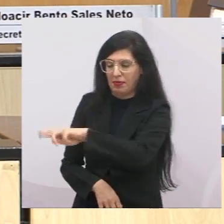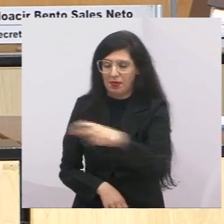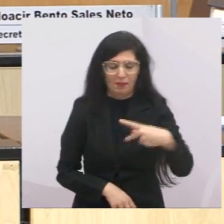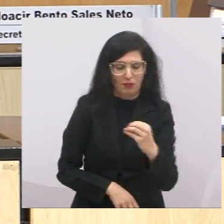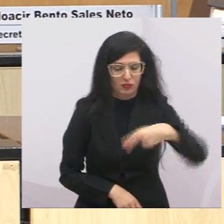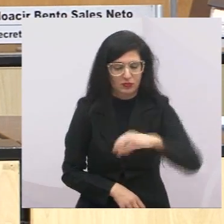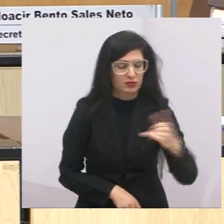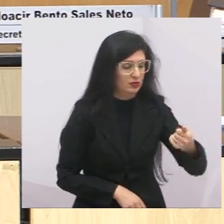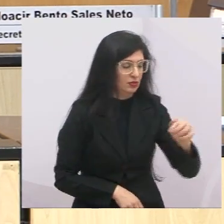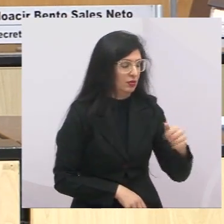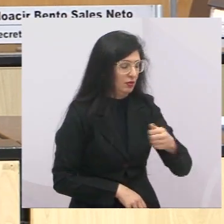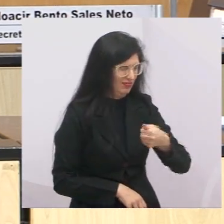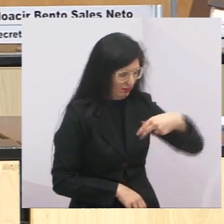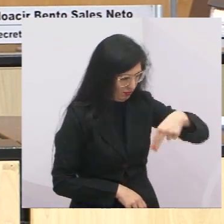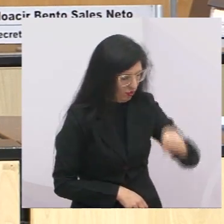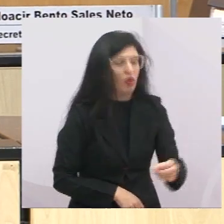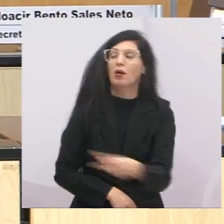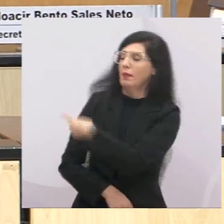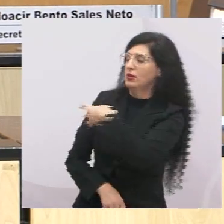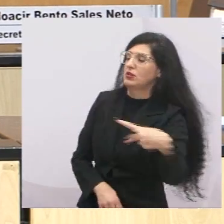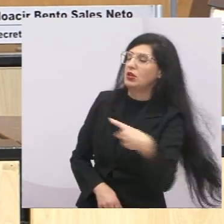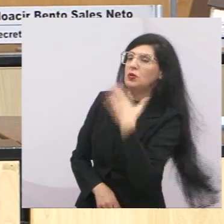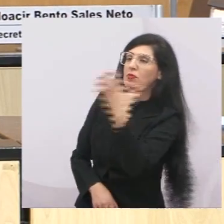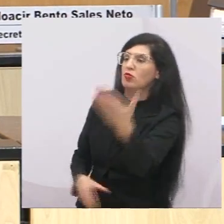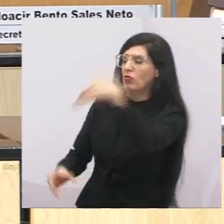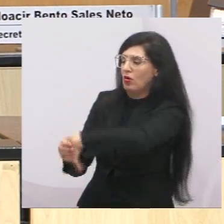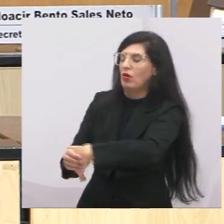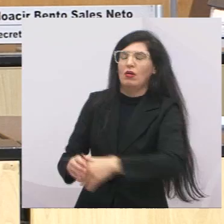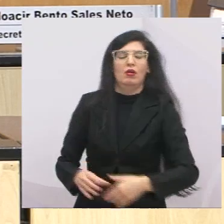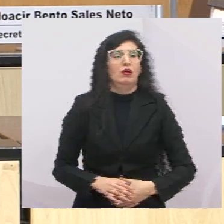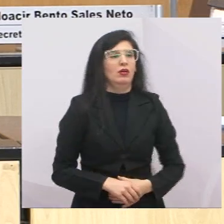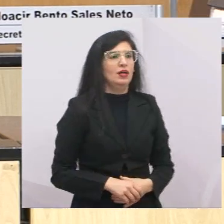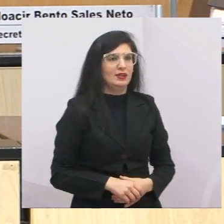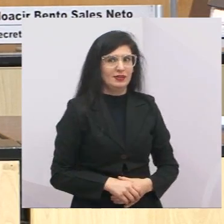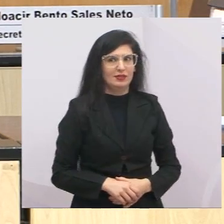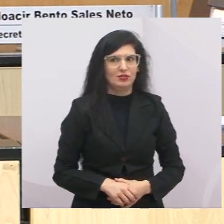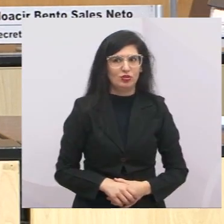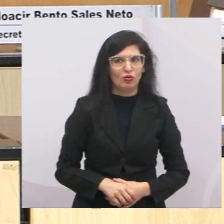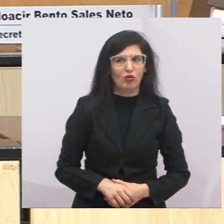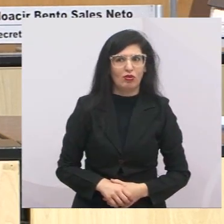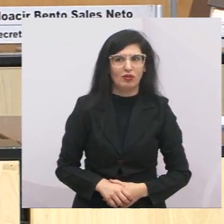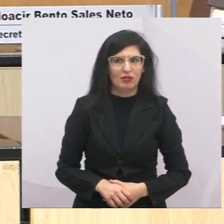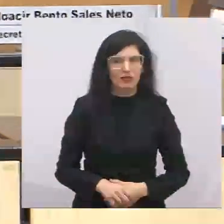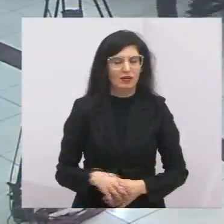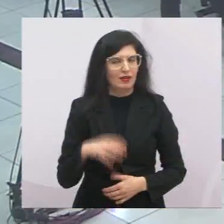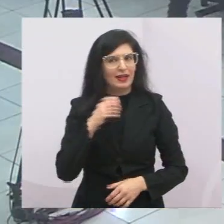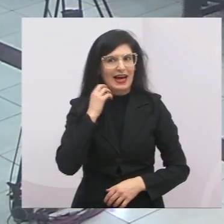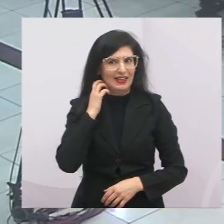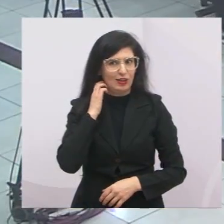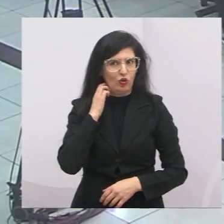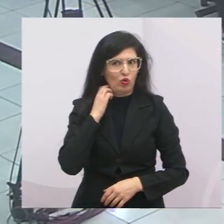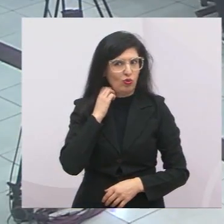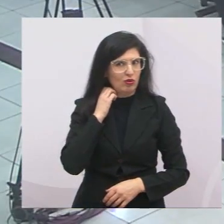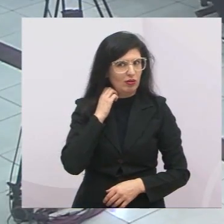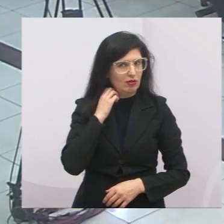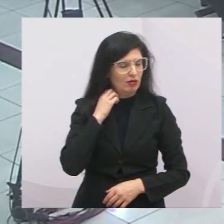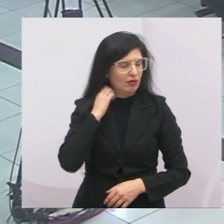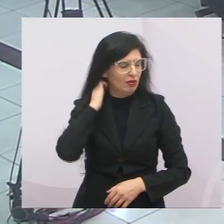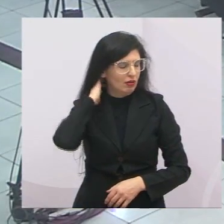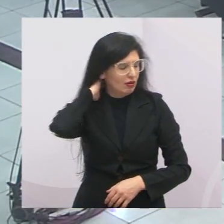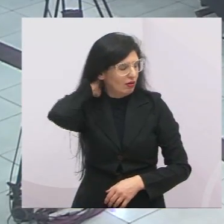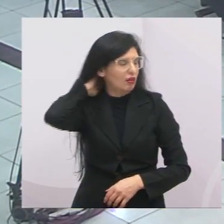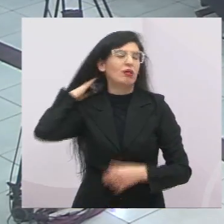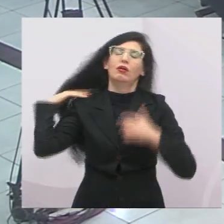presidente, foi solicitado votação. Senhor presidente, primeiramente eu quero agradecer lá